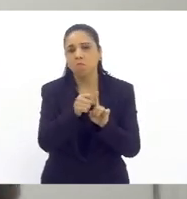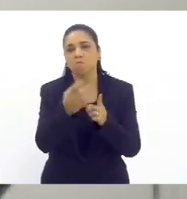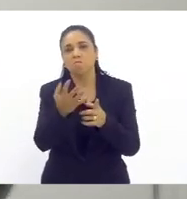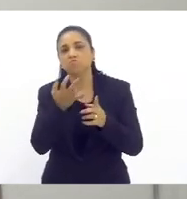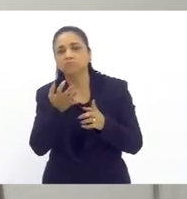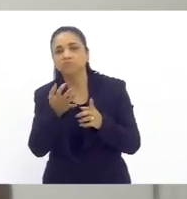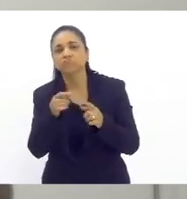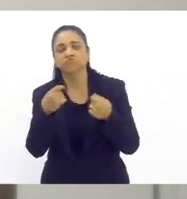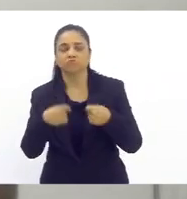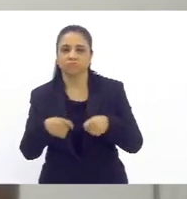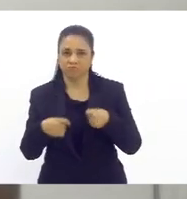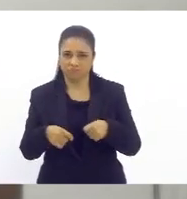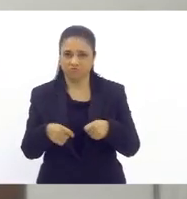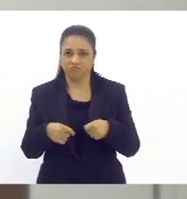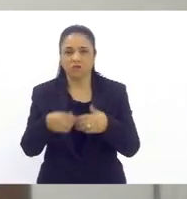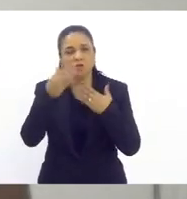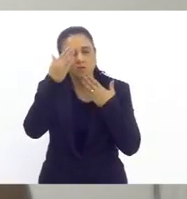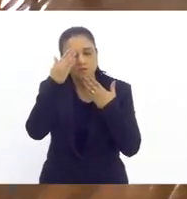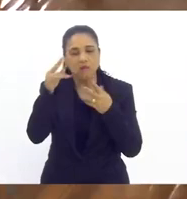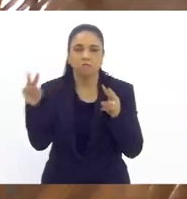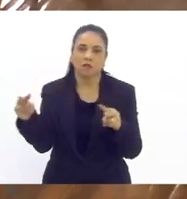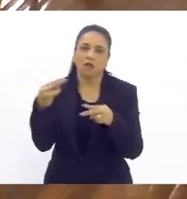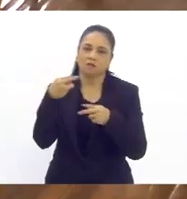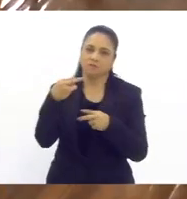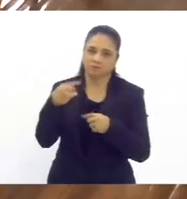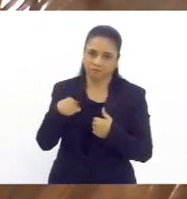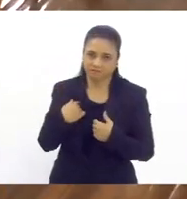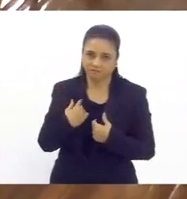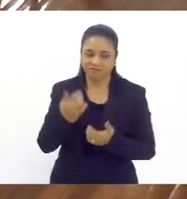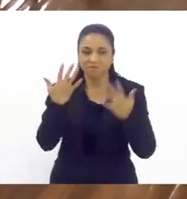precisa muito obrigado pela atenção